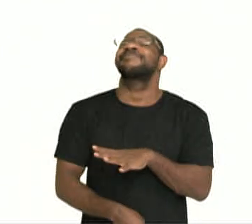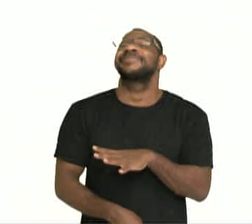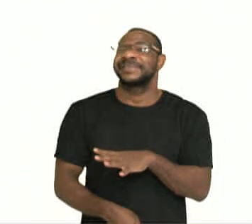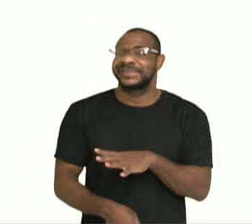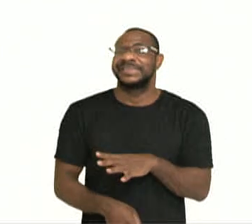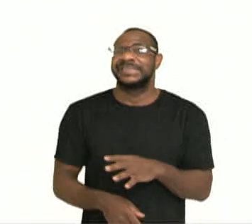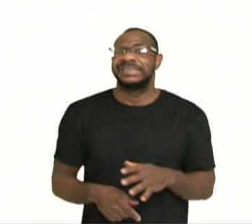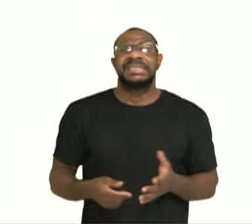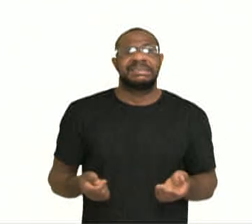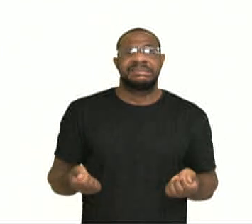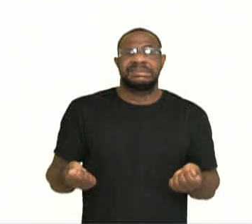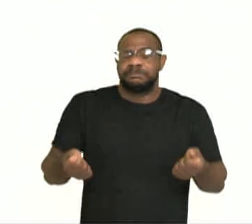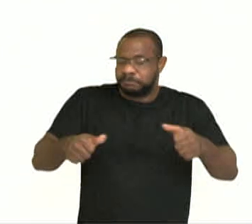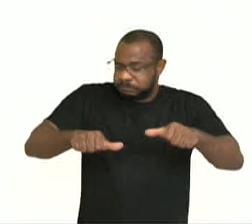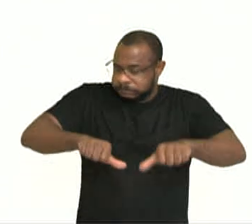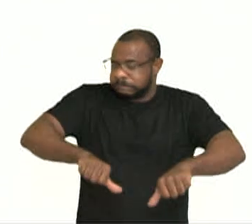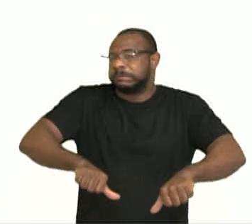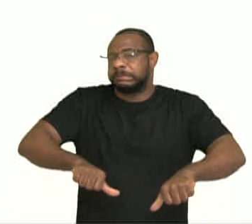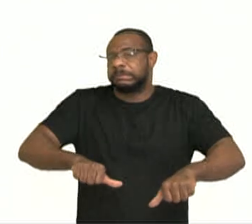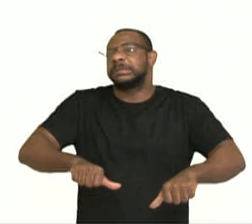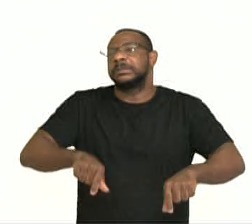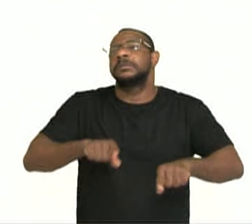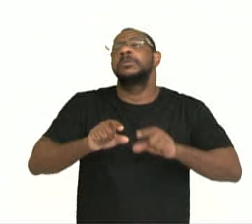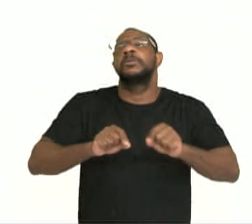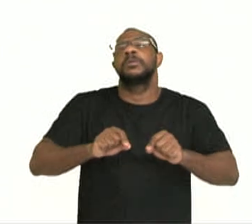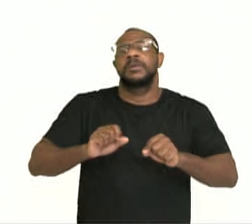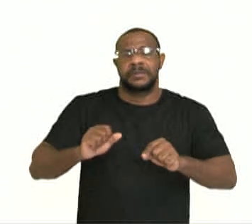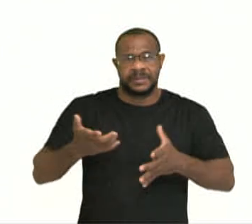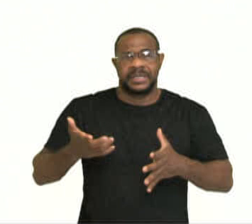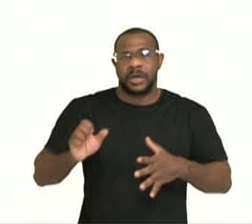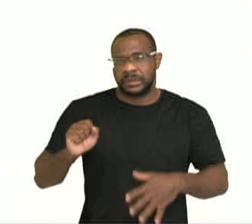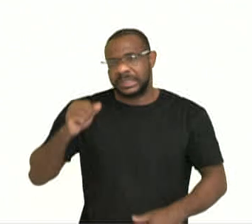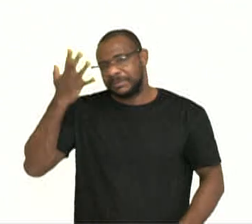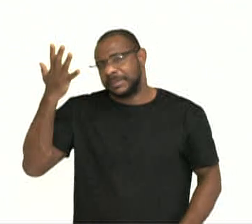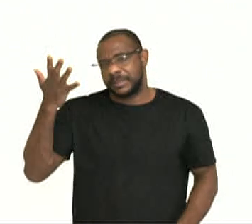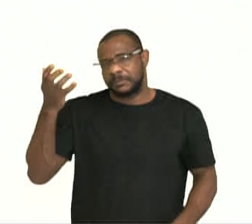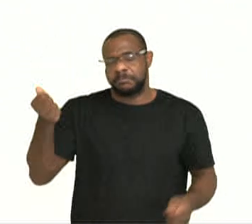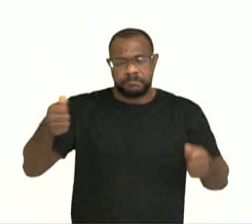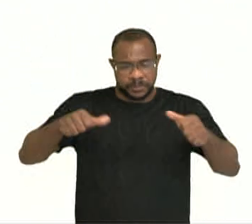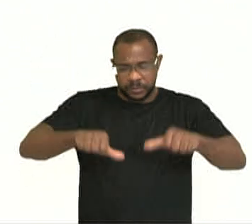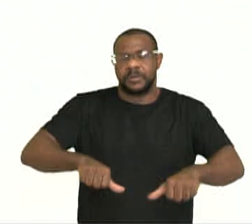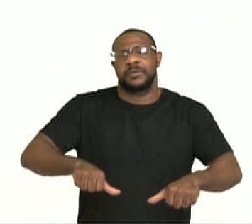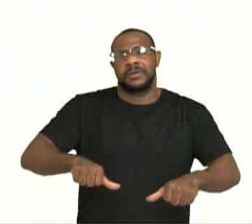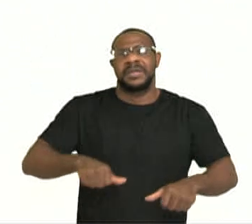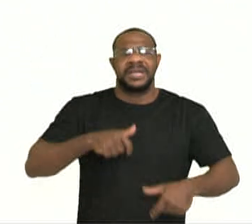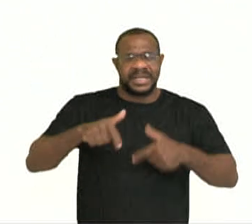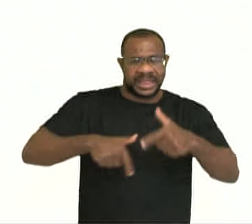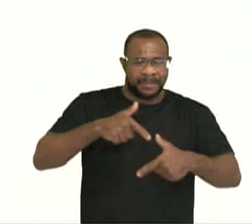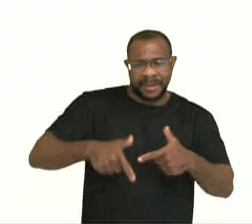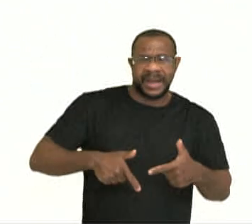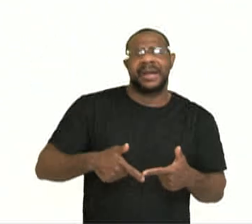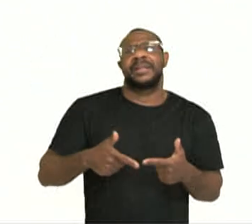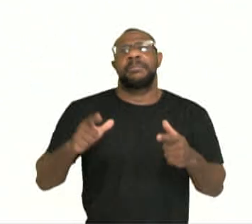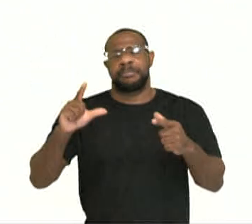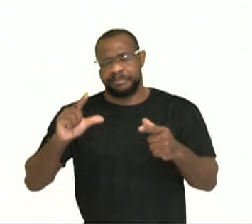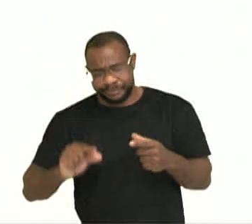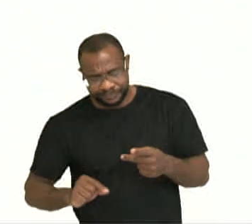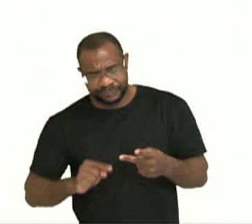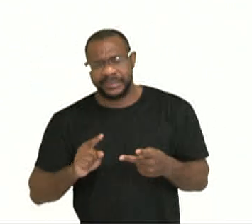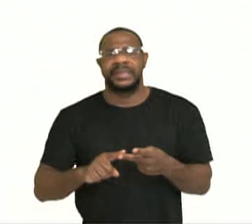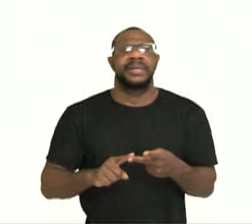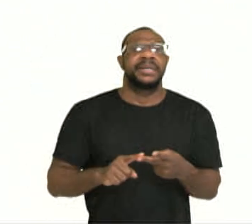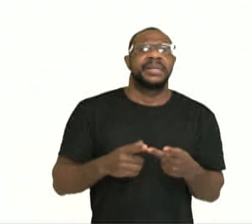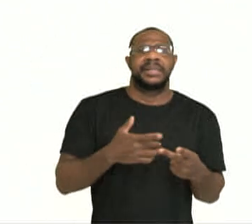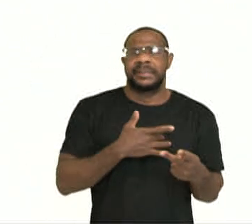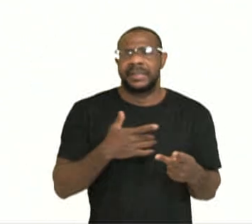países, com altos índices de desemprego, desproteção social, baixo nível de produtividade e problemas na área de saúde. E